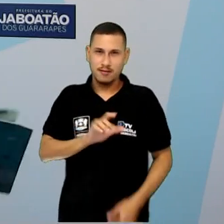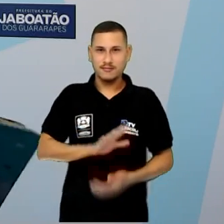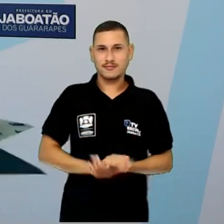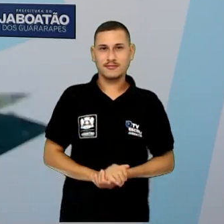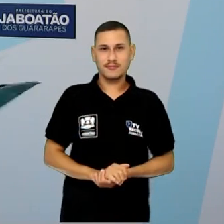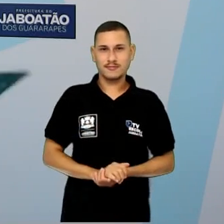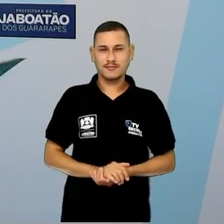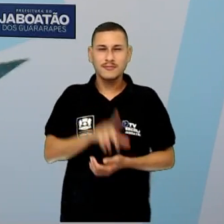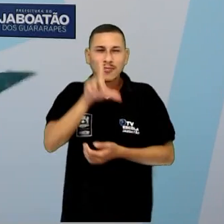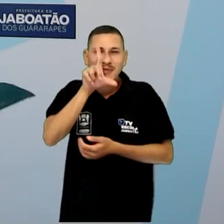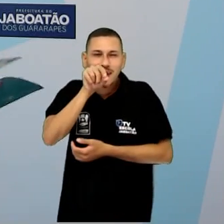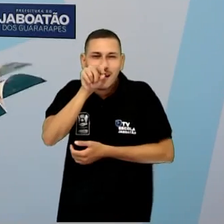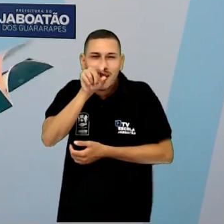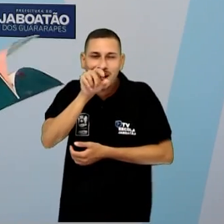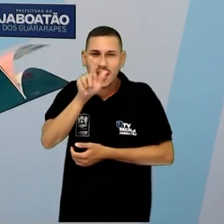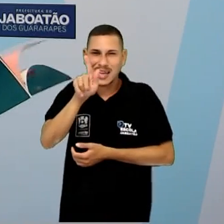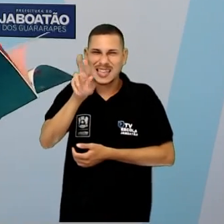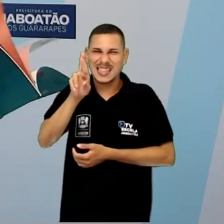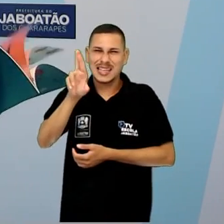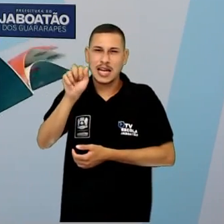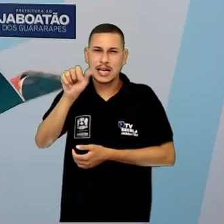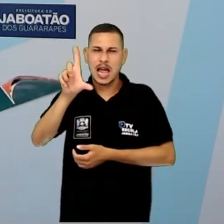Gralha Gralhosa.